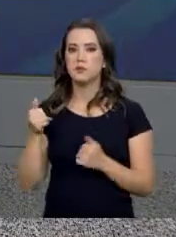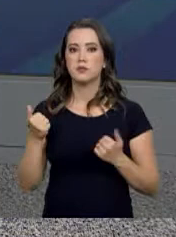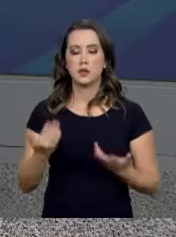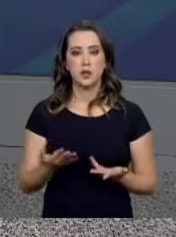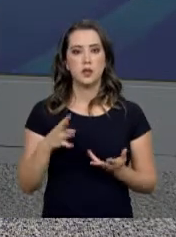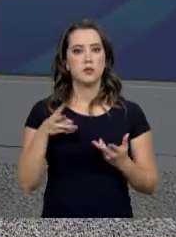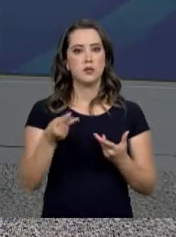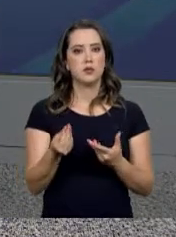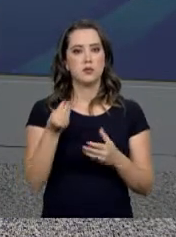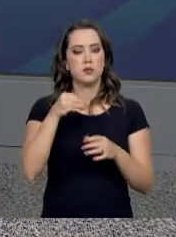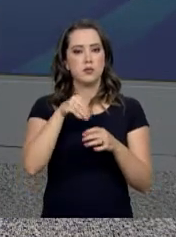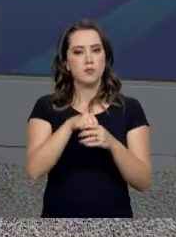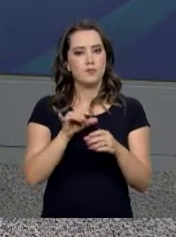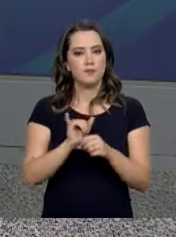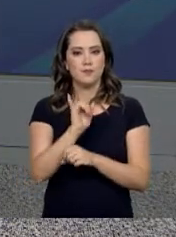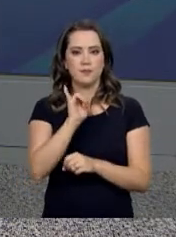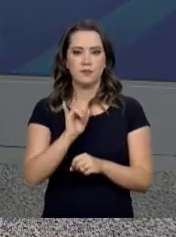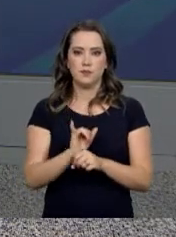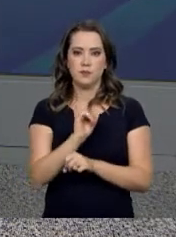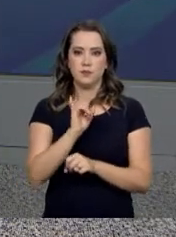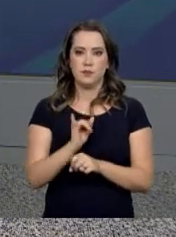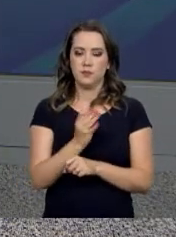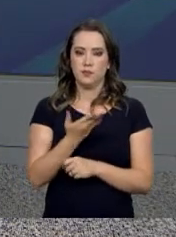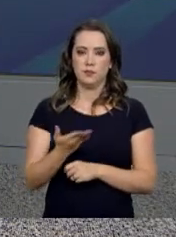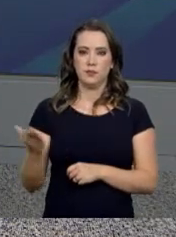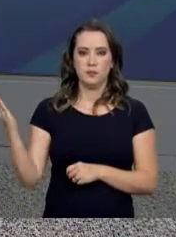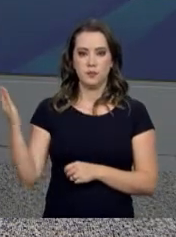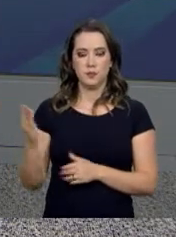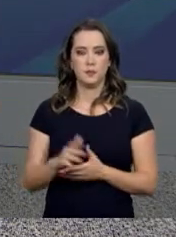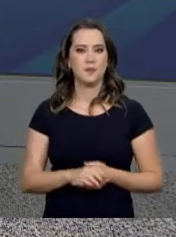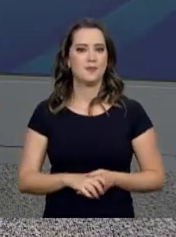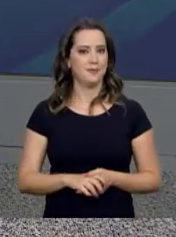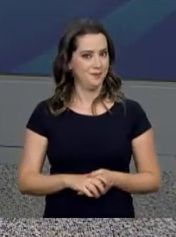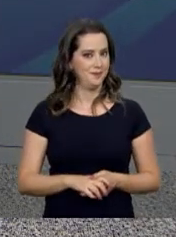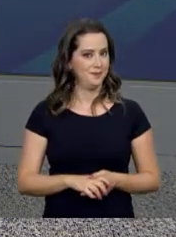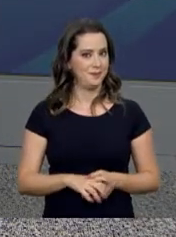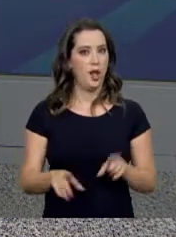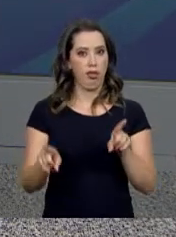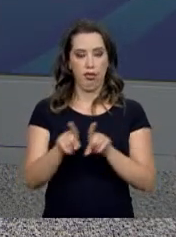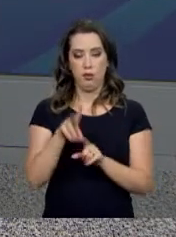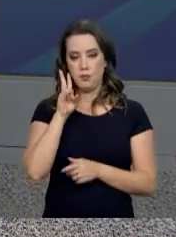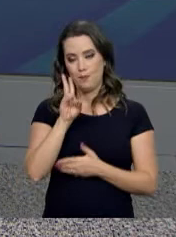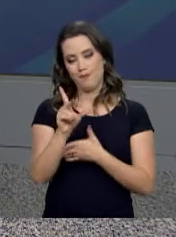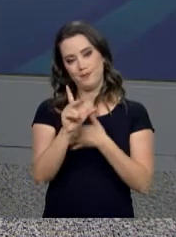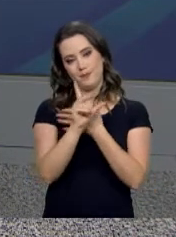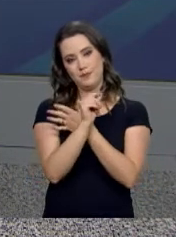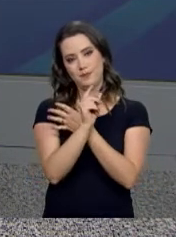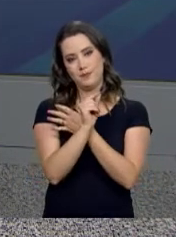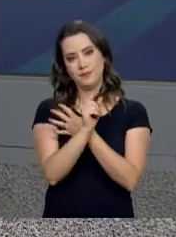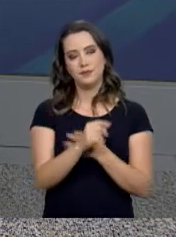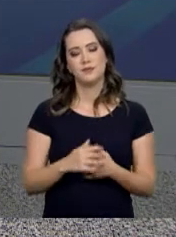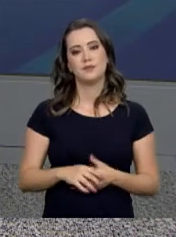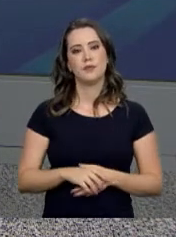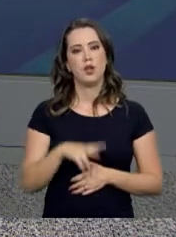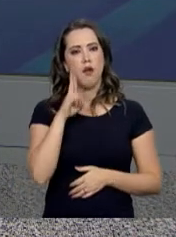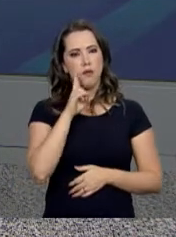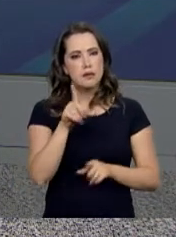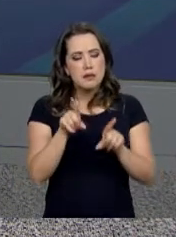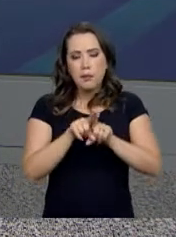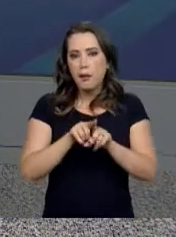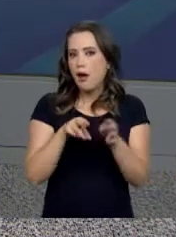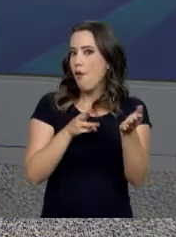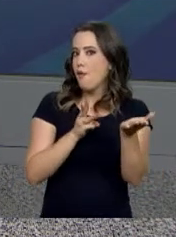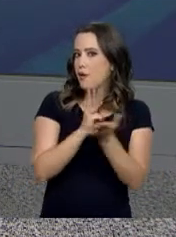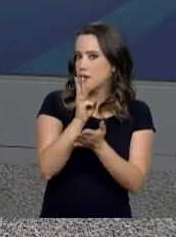NBR e todas as reportagens estão em nosso canal no YouTube. Acesse também o nosso perfil no Twitter e você pode mandar